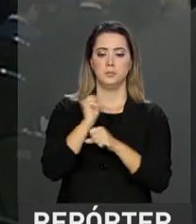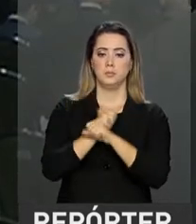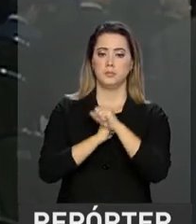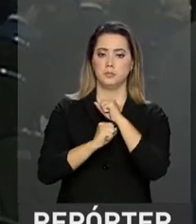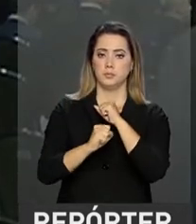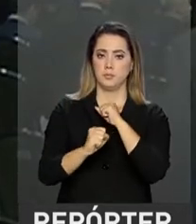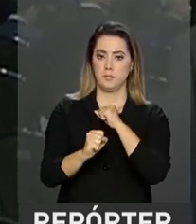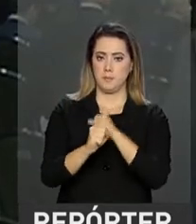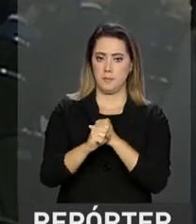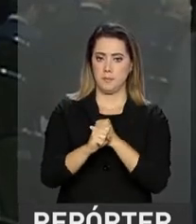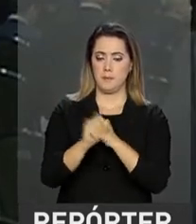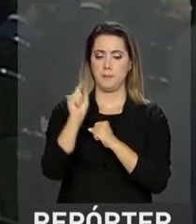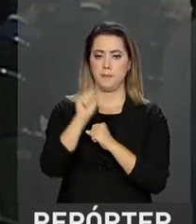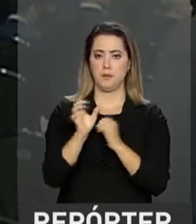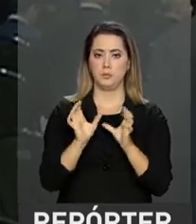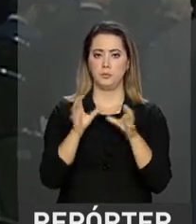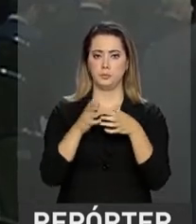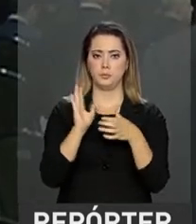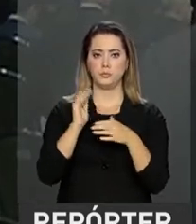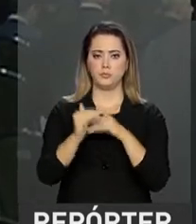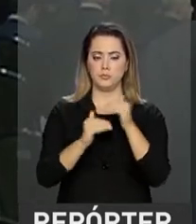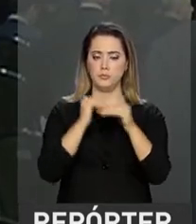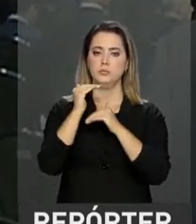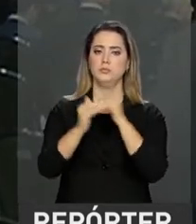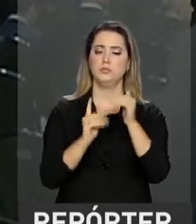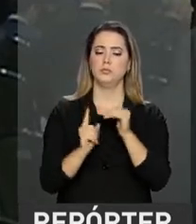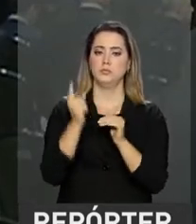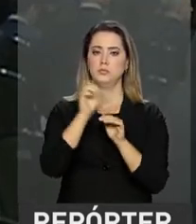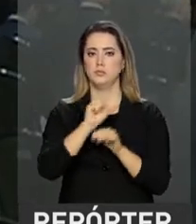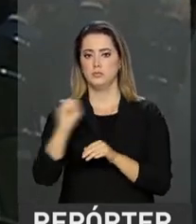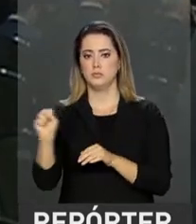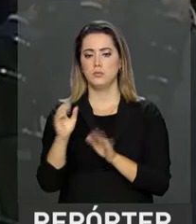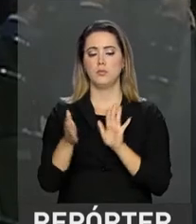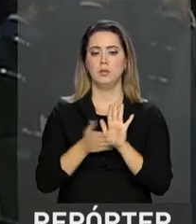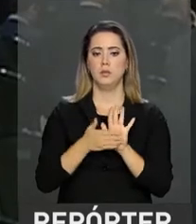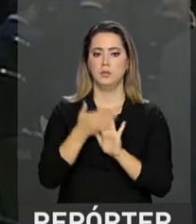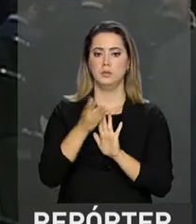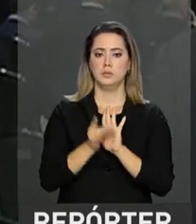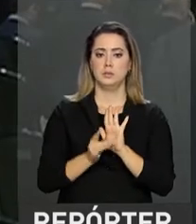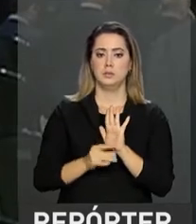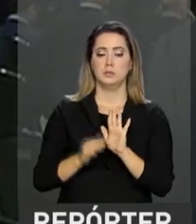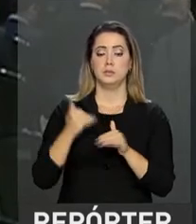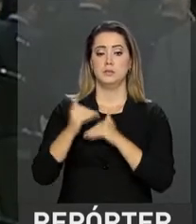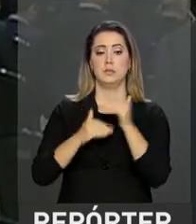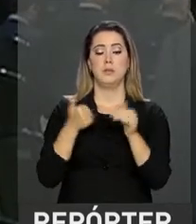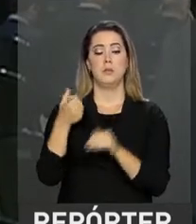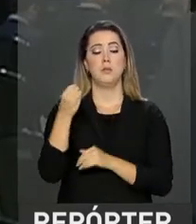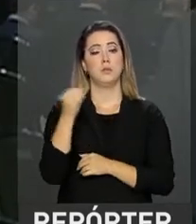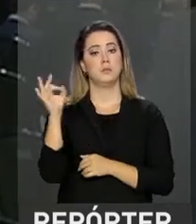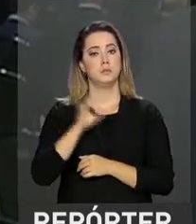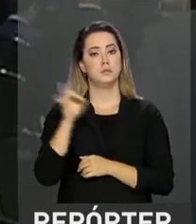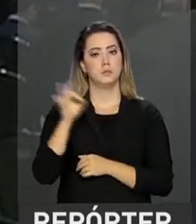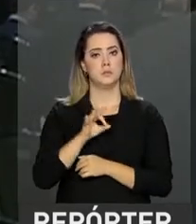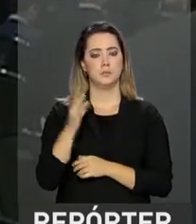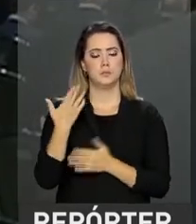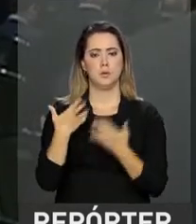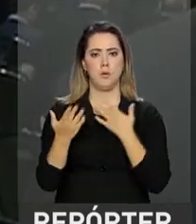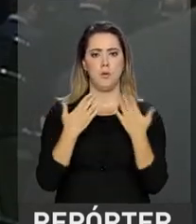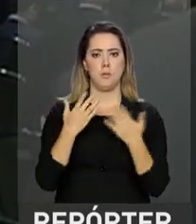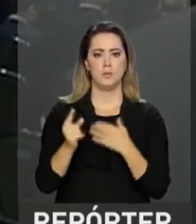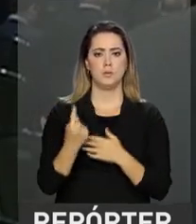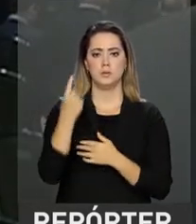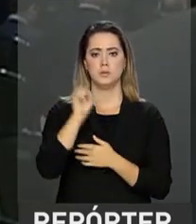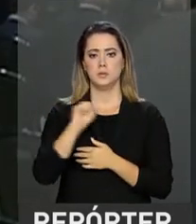com o ano passado. E o setor já vem crescendo no primeiro semestre, apresentou um crescimento da ordem de 10% na comparação com o